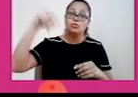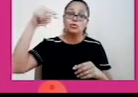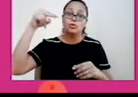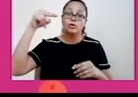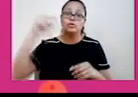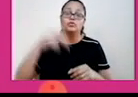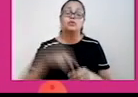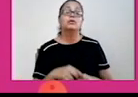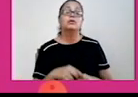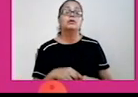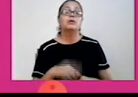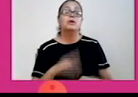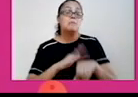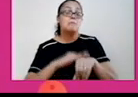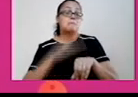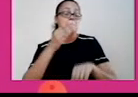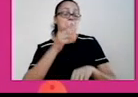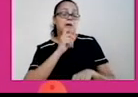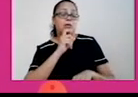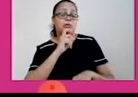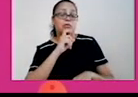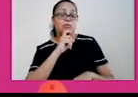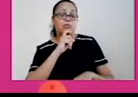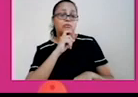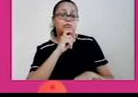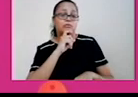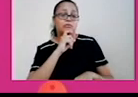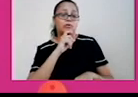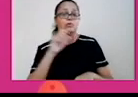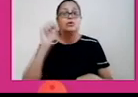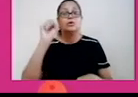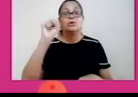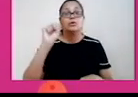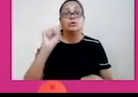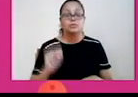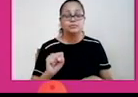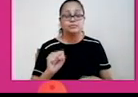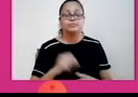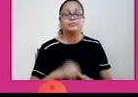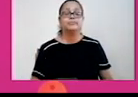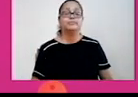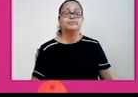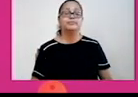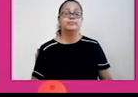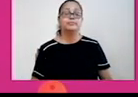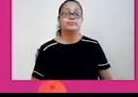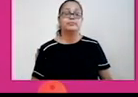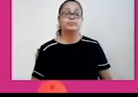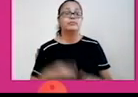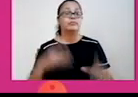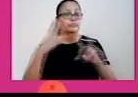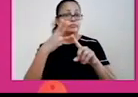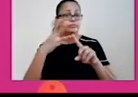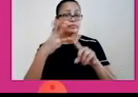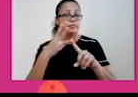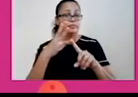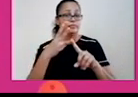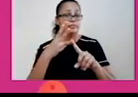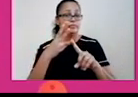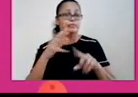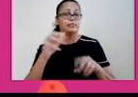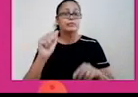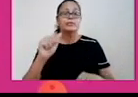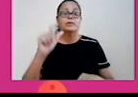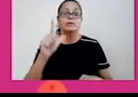né, mais frio. Mais ao sul, está na proximidade ali do Trópico de Câncer. Outro fator que influencia, a altitude.